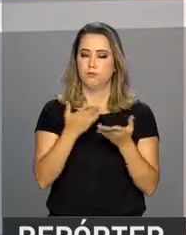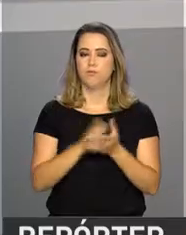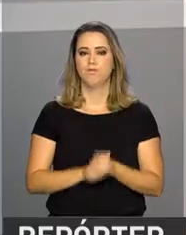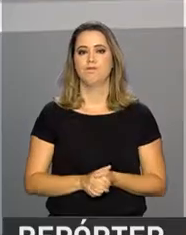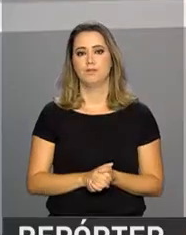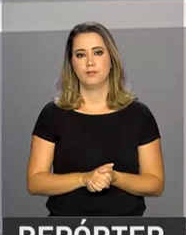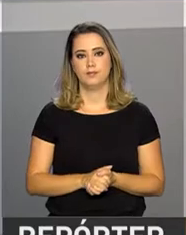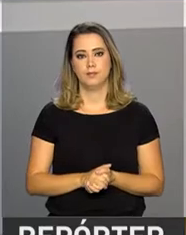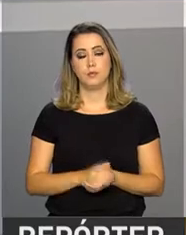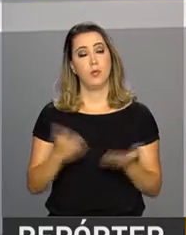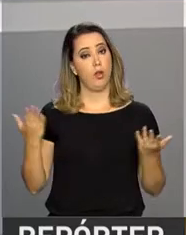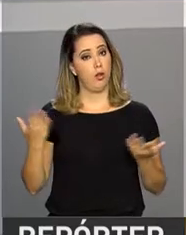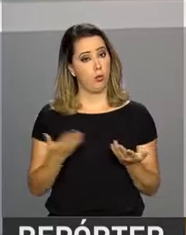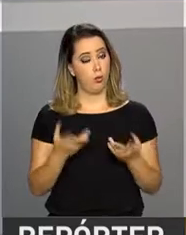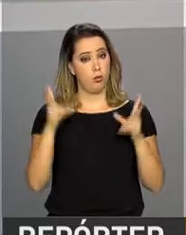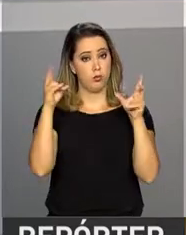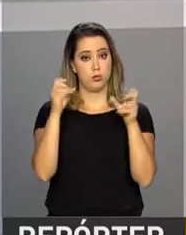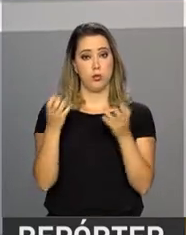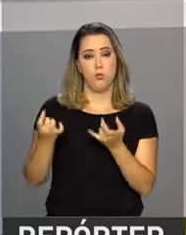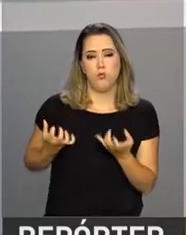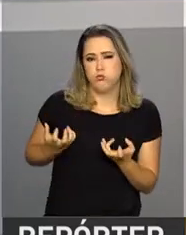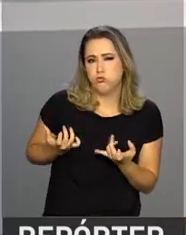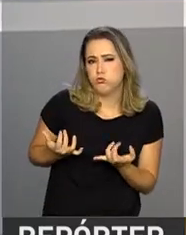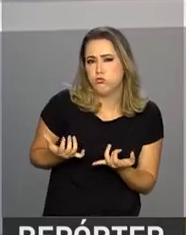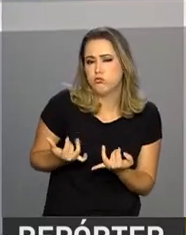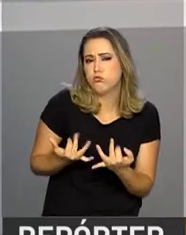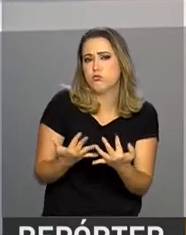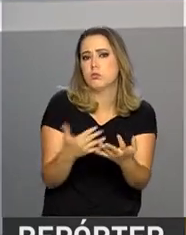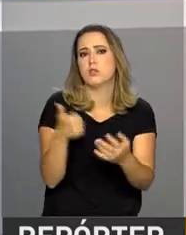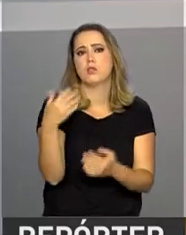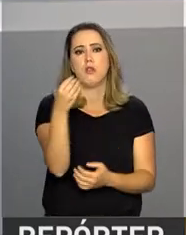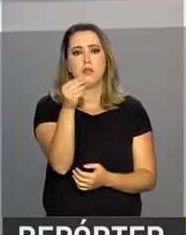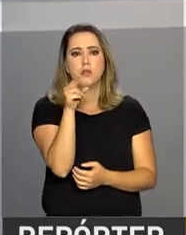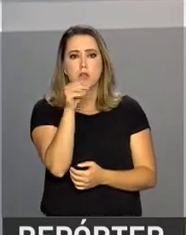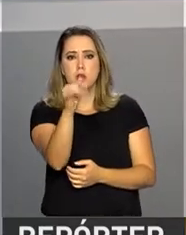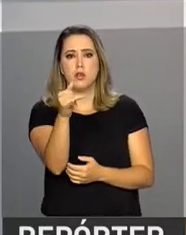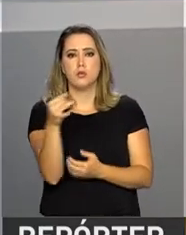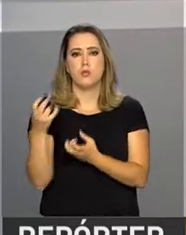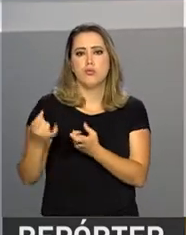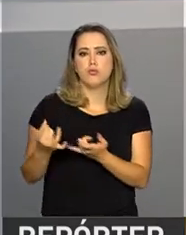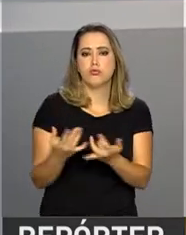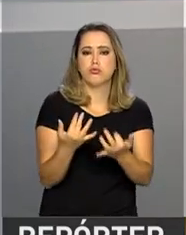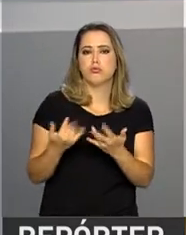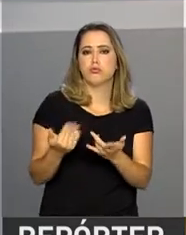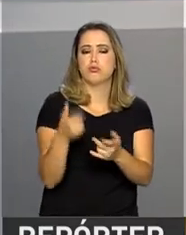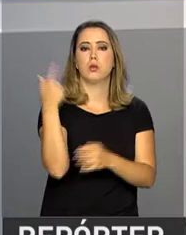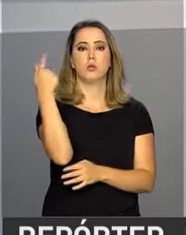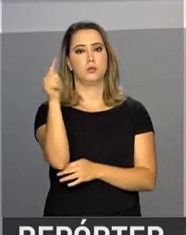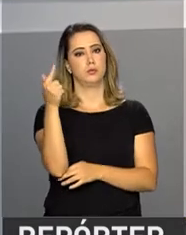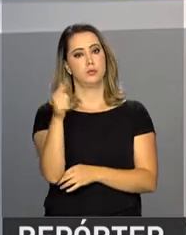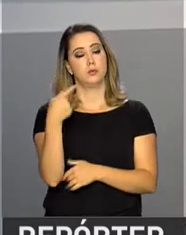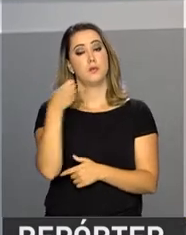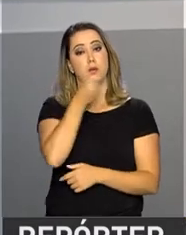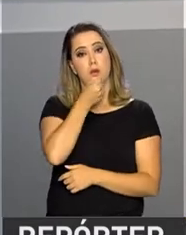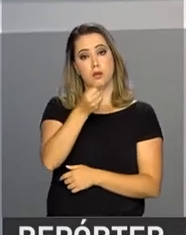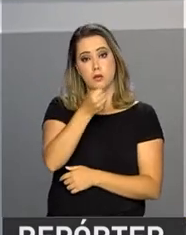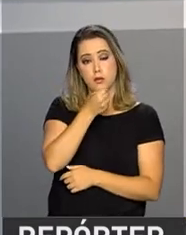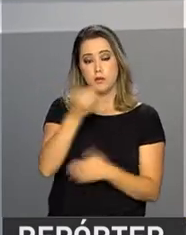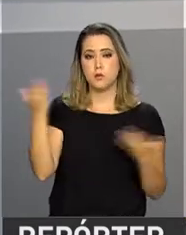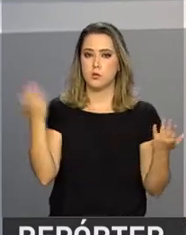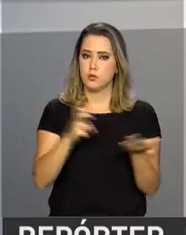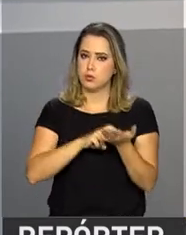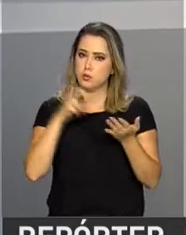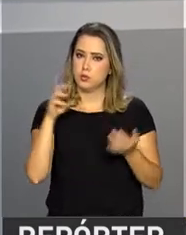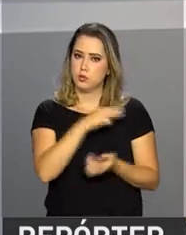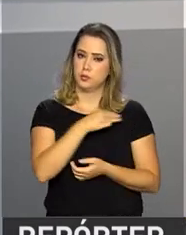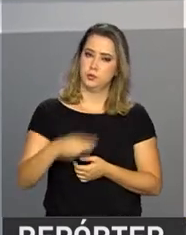Planalto. O assunto agora é um incêndio que há mais de 10 dias consome o Parque da Chapada dos Veadeiros em Goiás. Em entrevista hoje pela manhã,